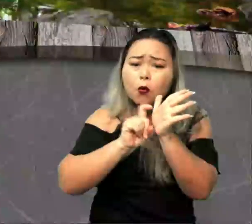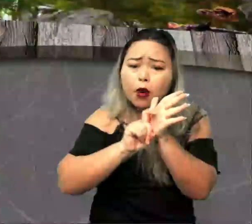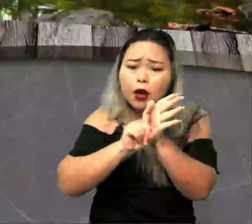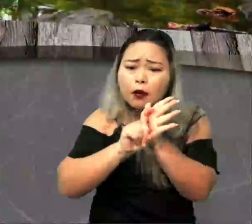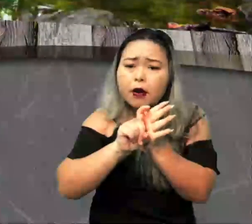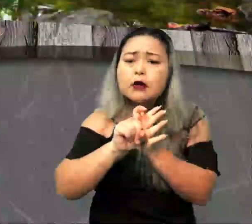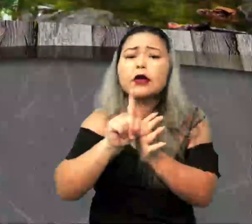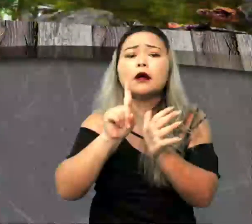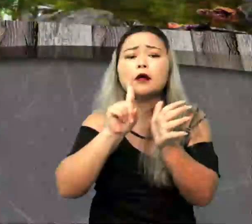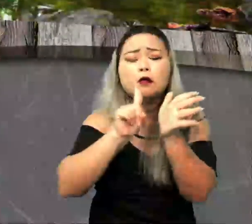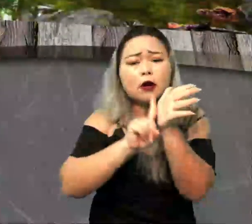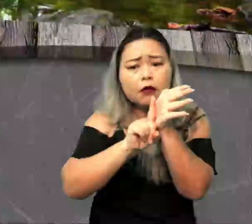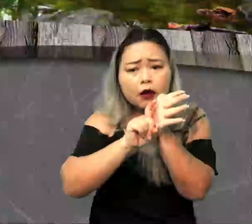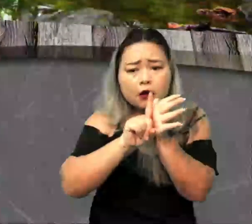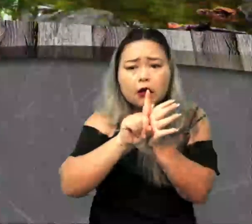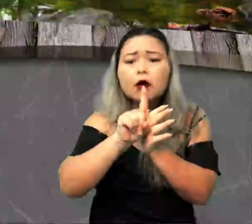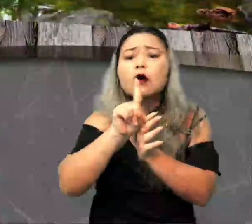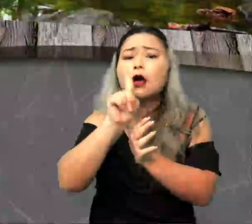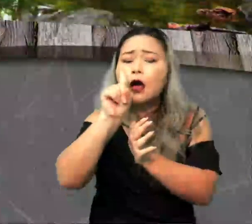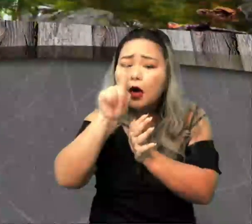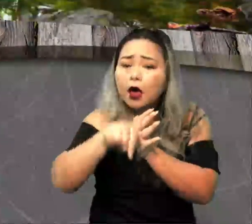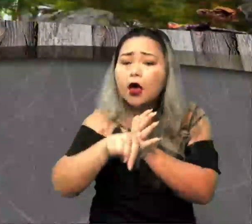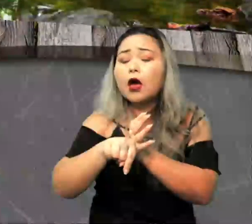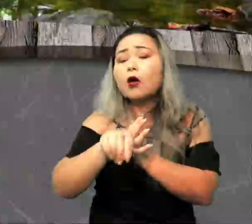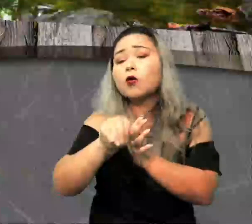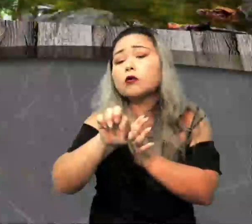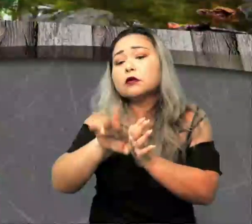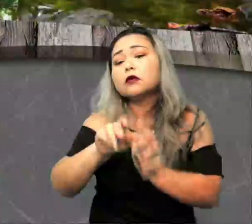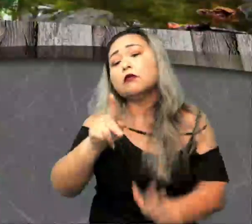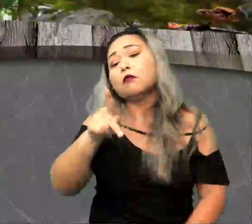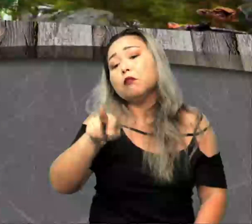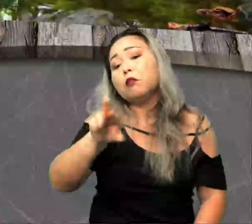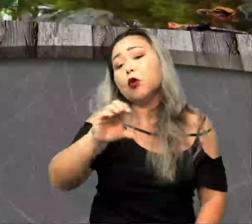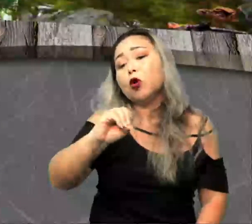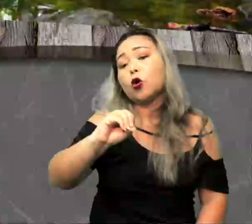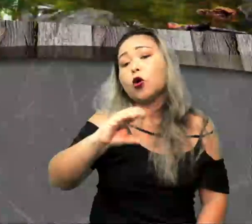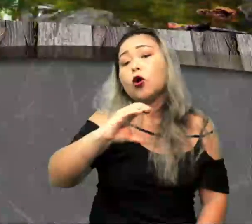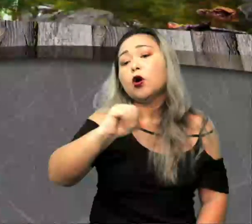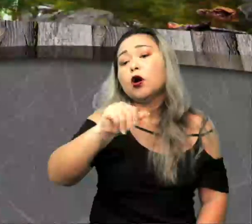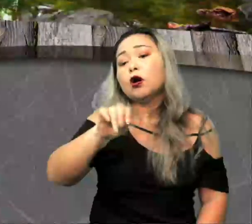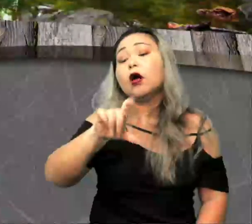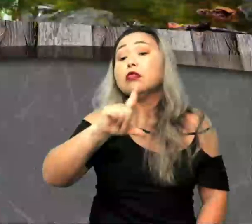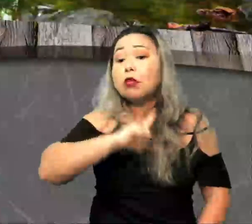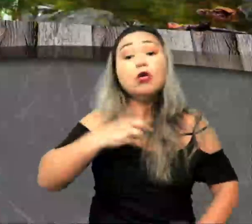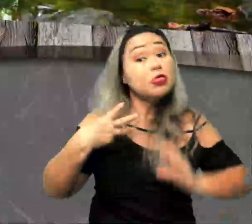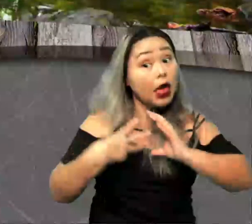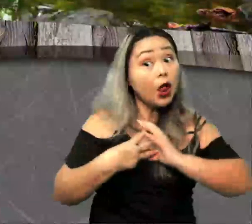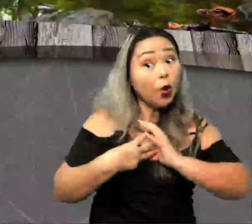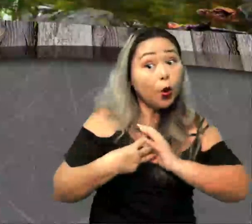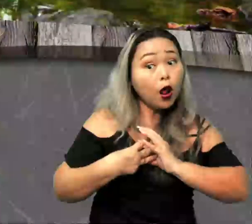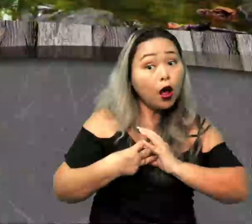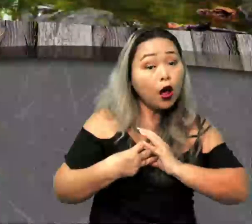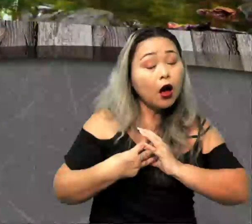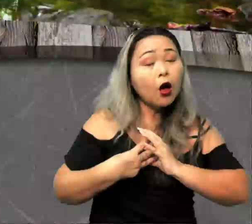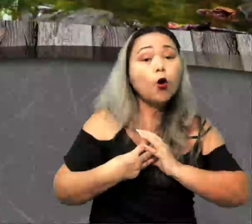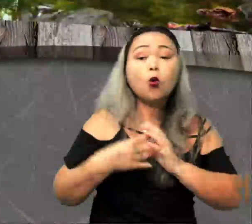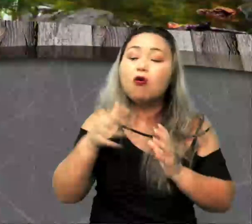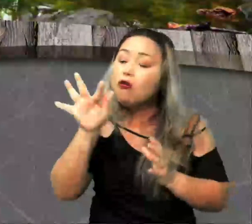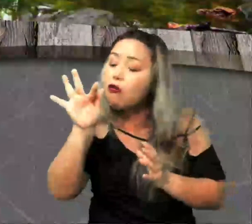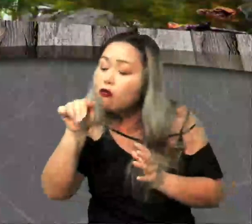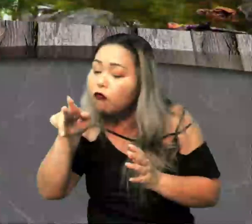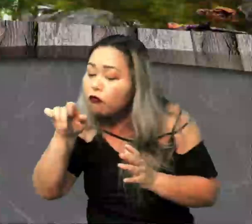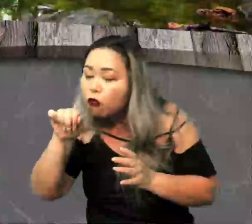uma bactéria é um ser procarionte? Sim, tem célula. Um